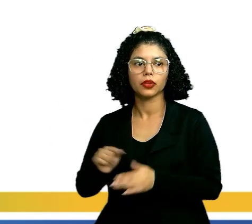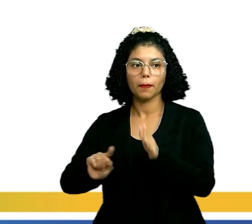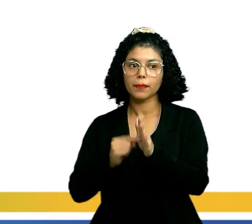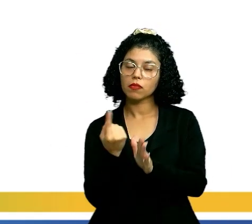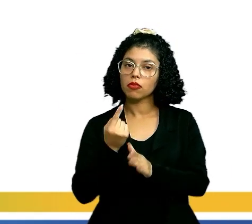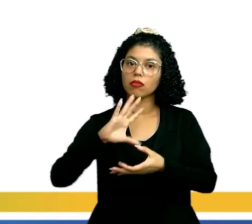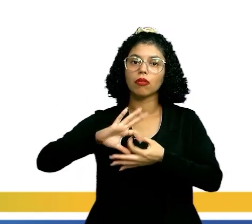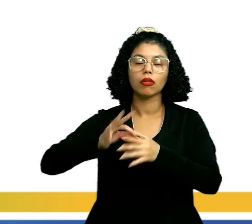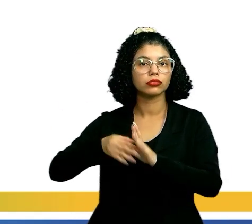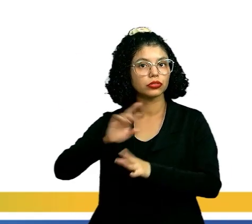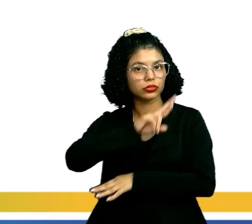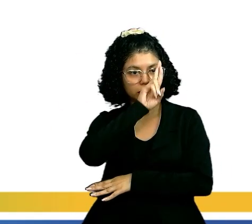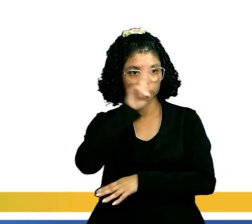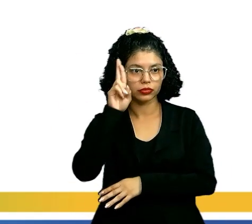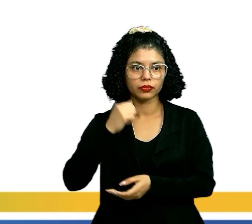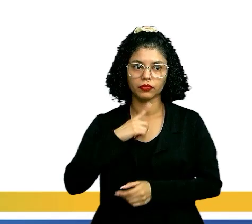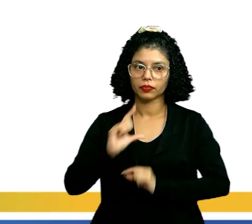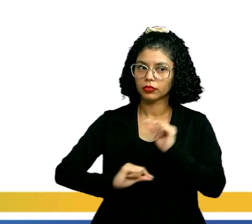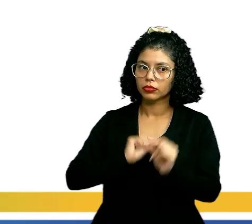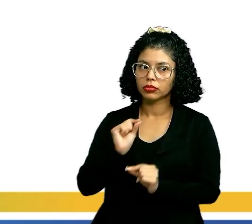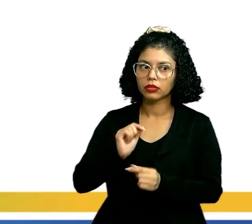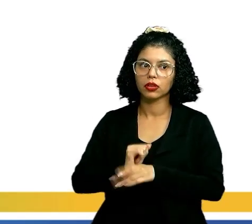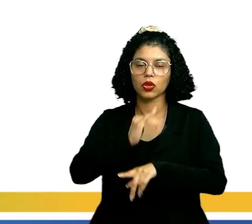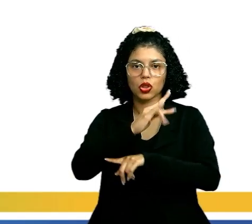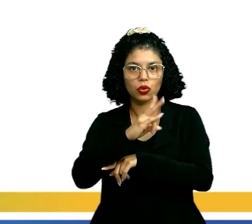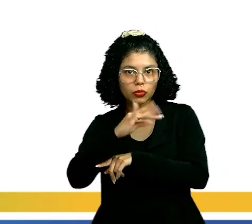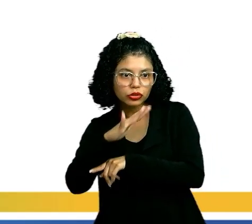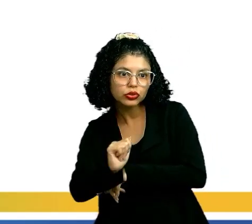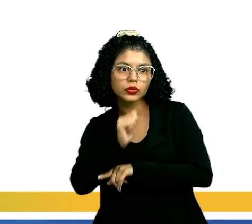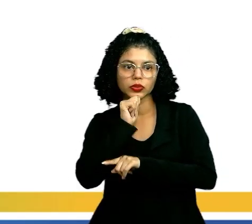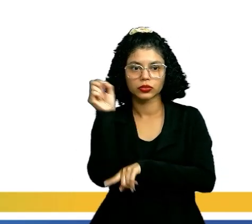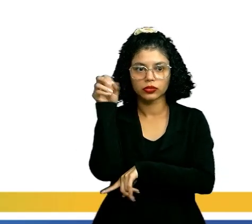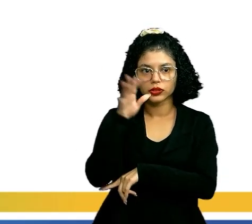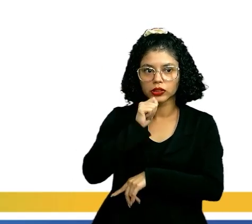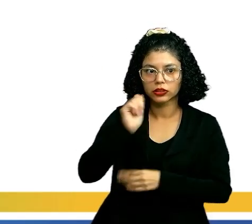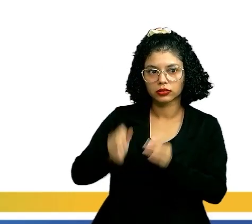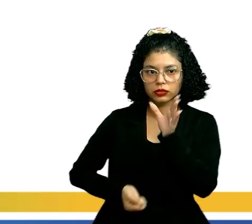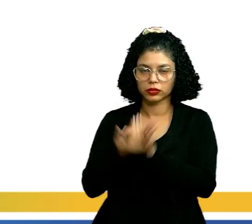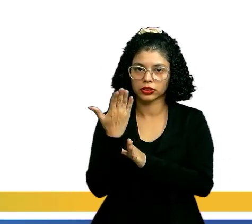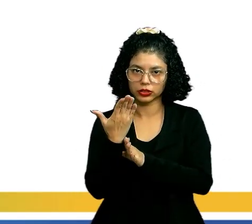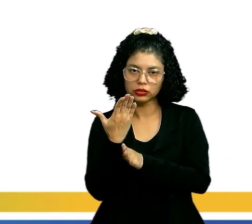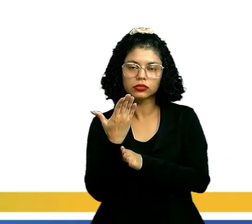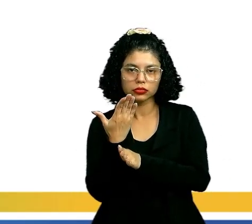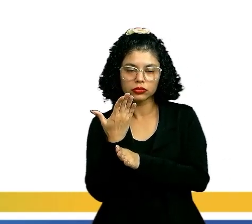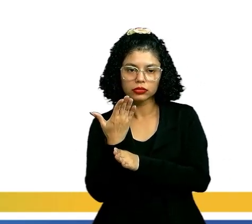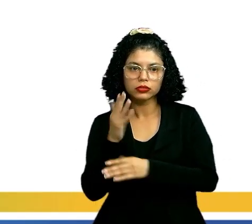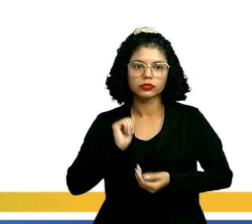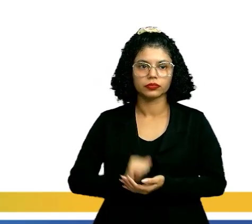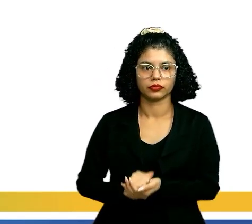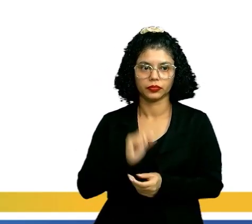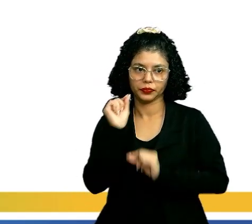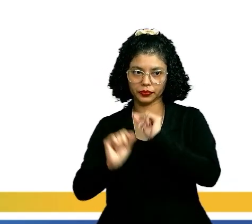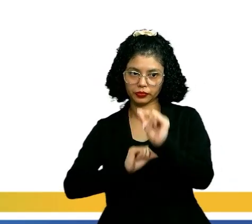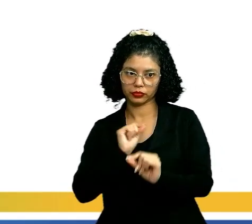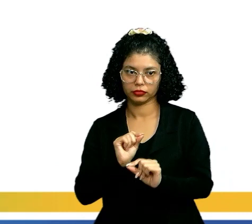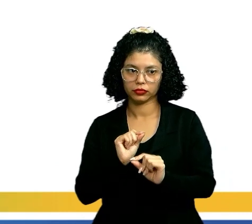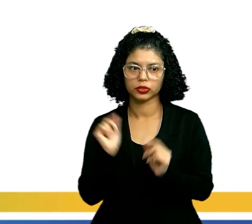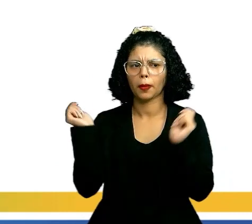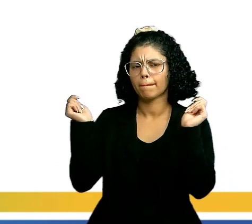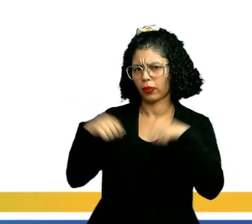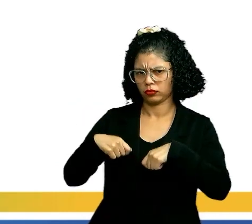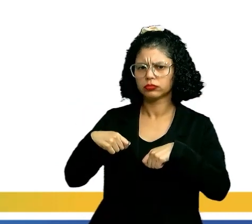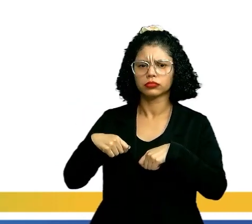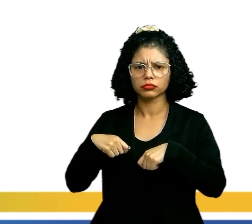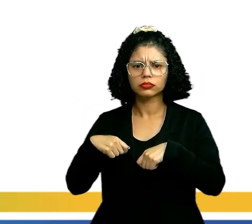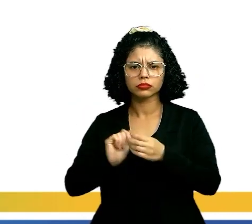o contexto histórico. Eu tenho nesse período o iluminismo, a criação ou a invenção da imprensa, que